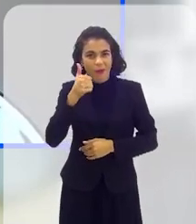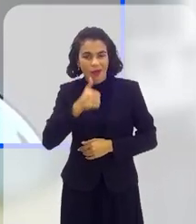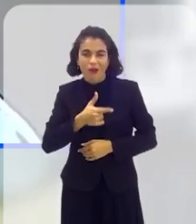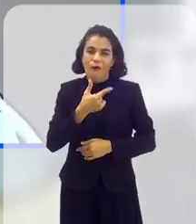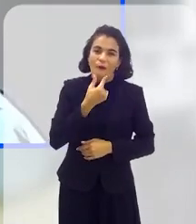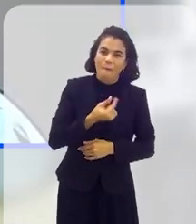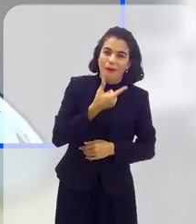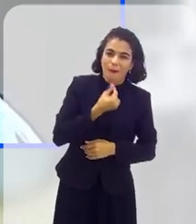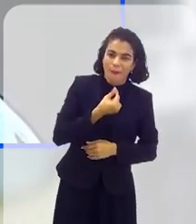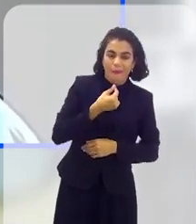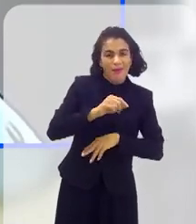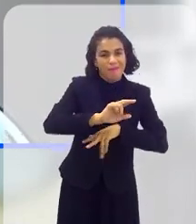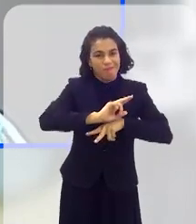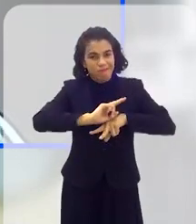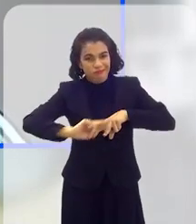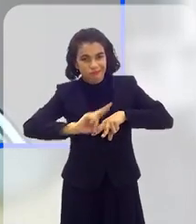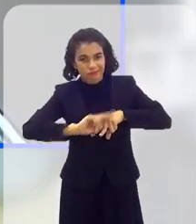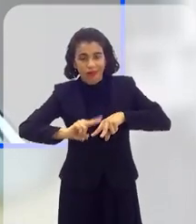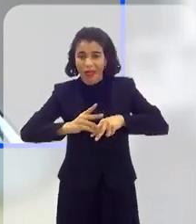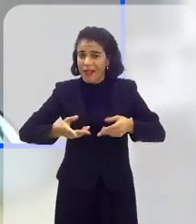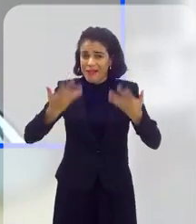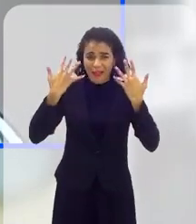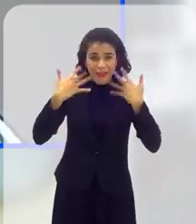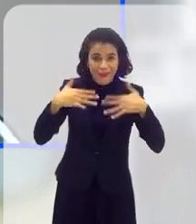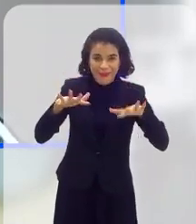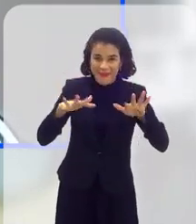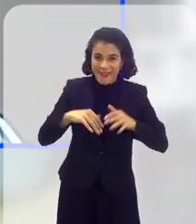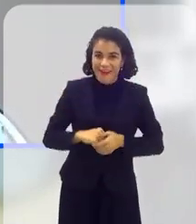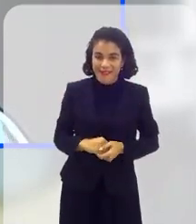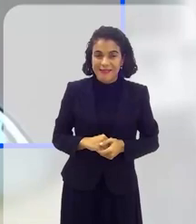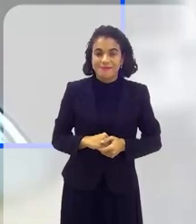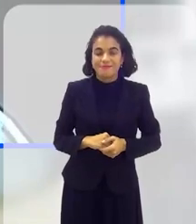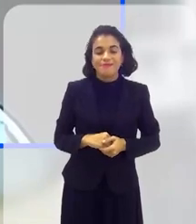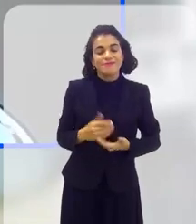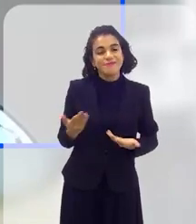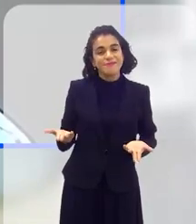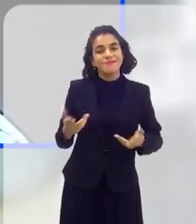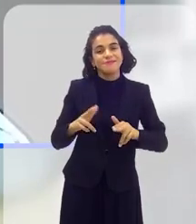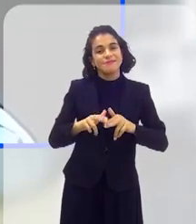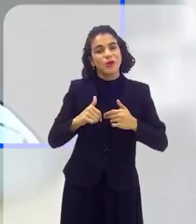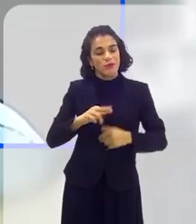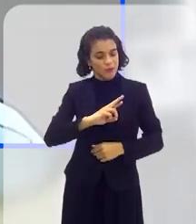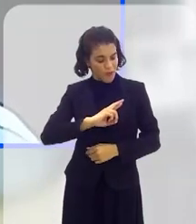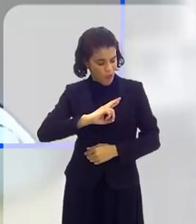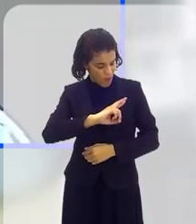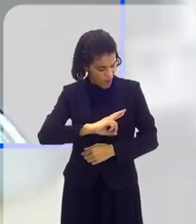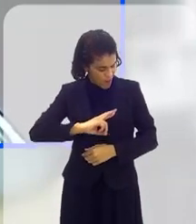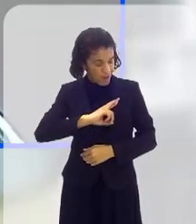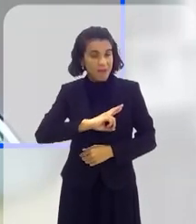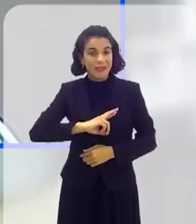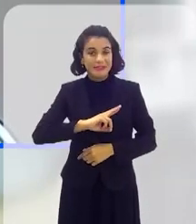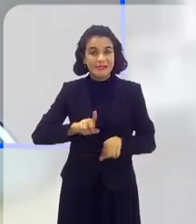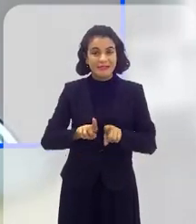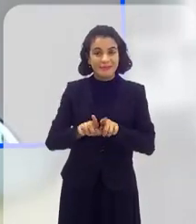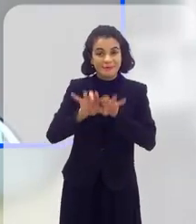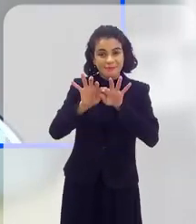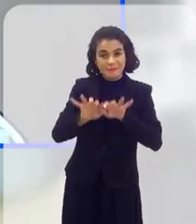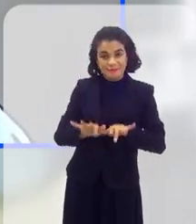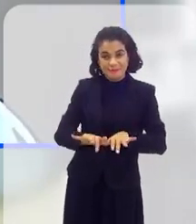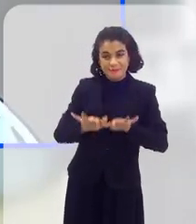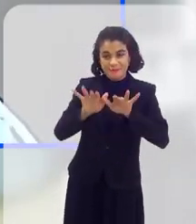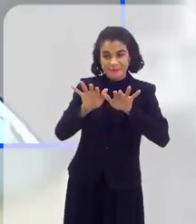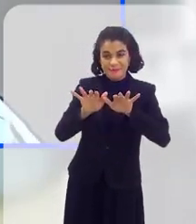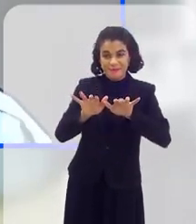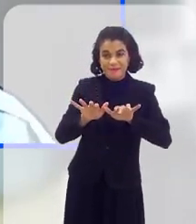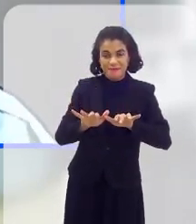manifestação normal e natural da sexualidade humana. Então, através de um romance e com uma escrita